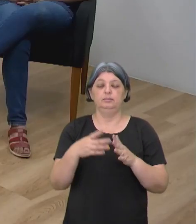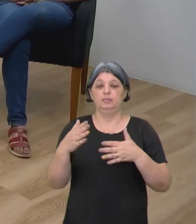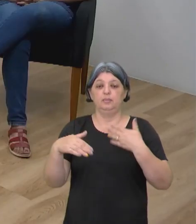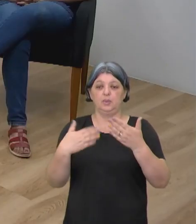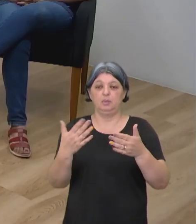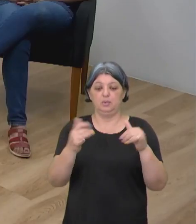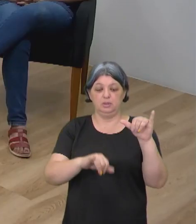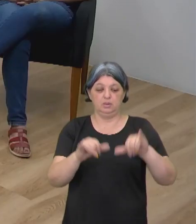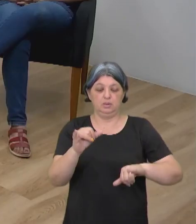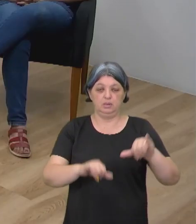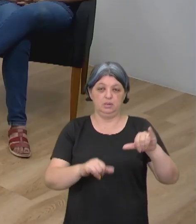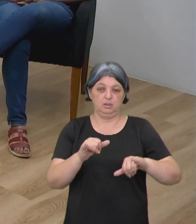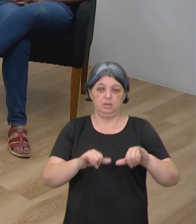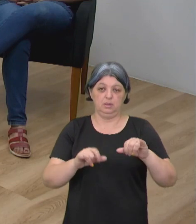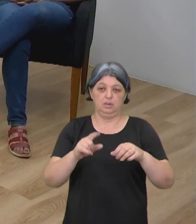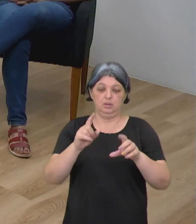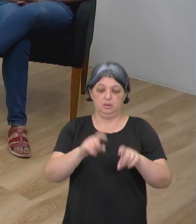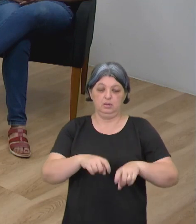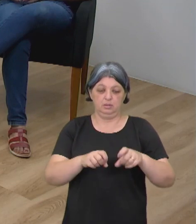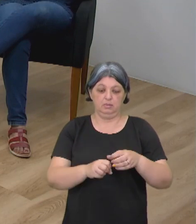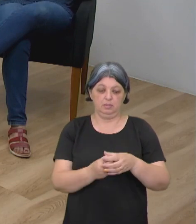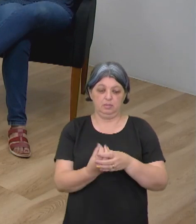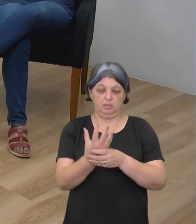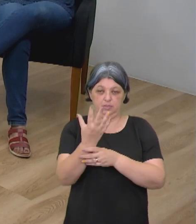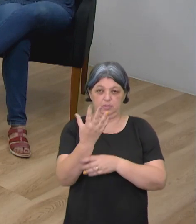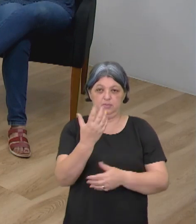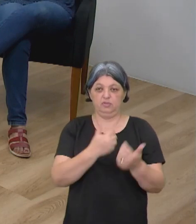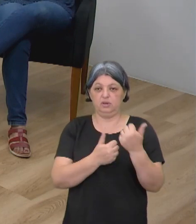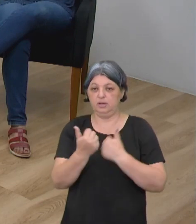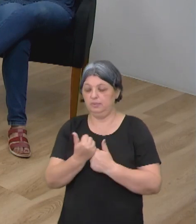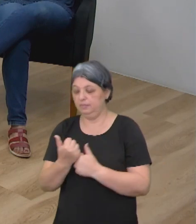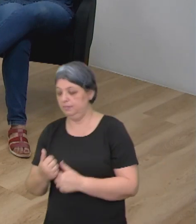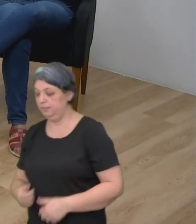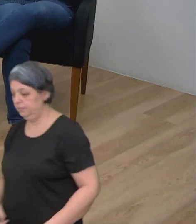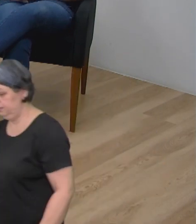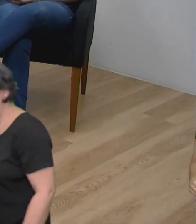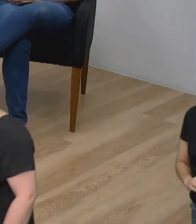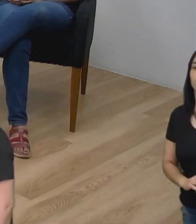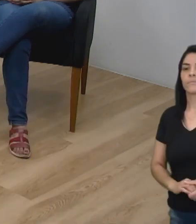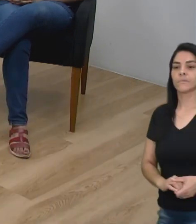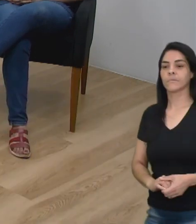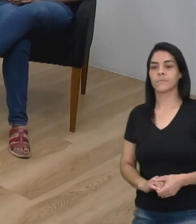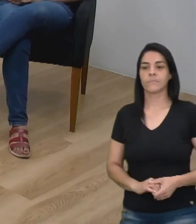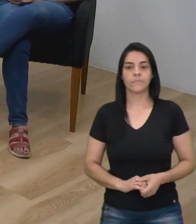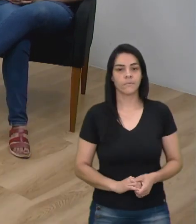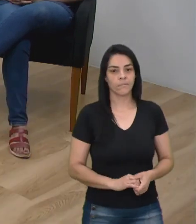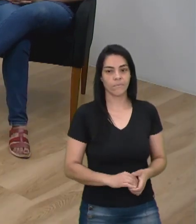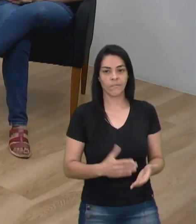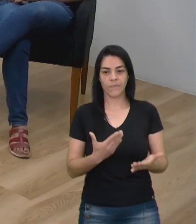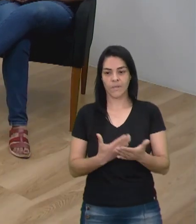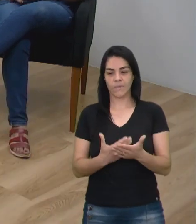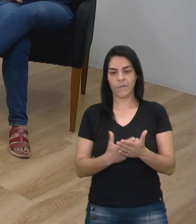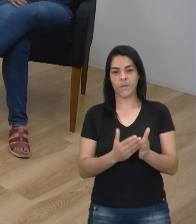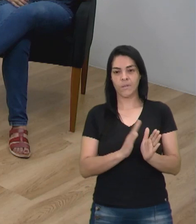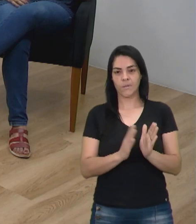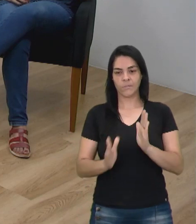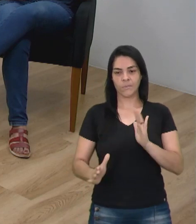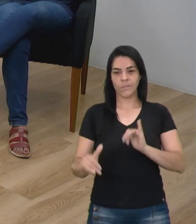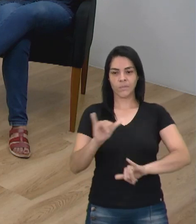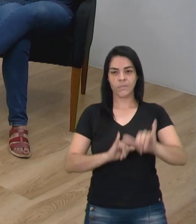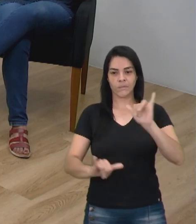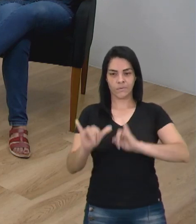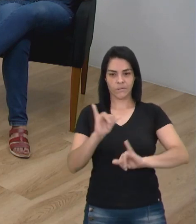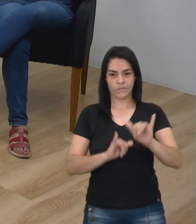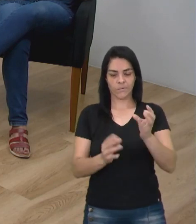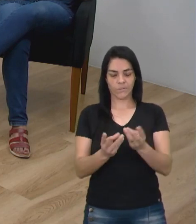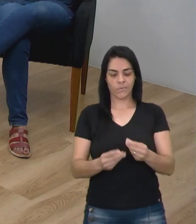processos químicos e a fertilidade do solo. Vamos lá. É isso aí. Então, sobre as aulas de processos químicos e fertilidade do